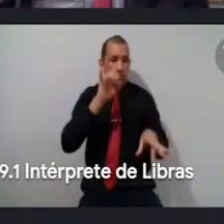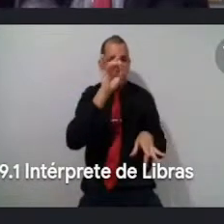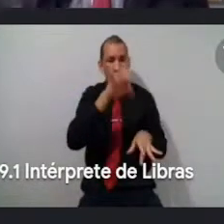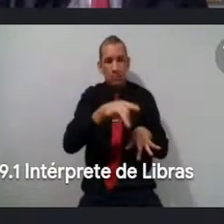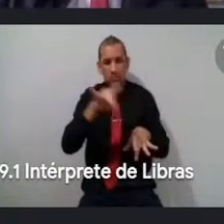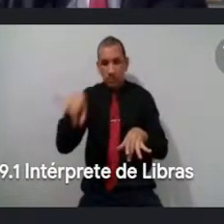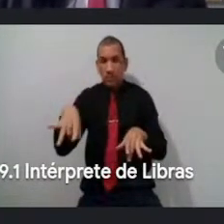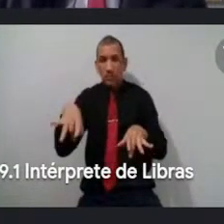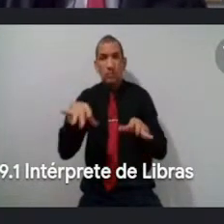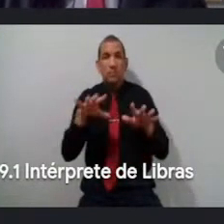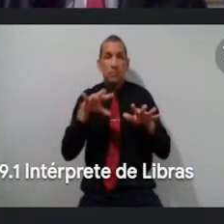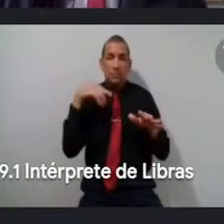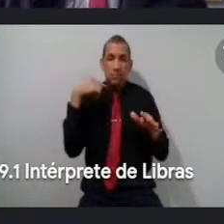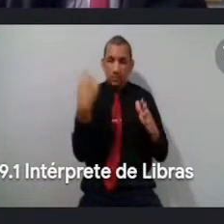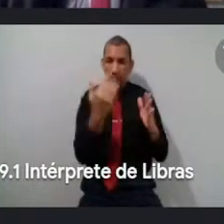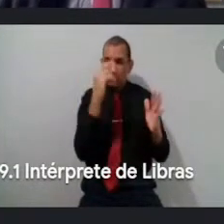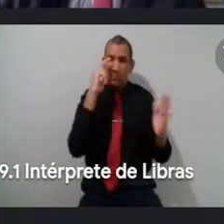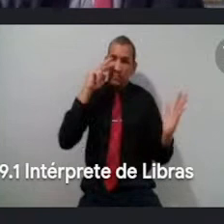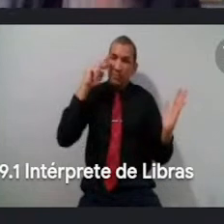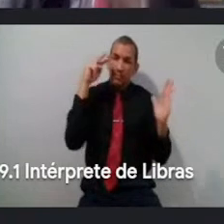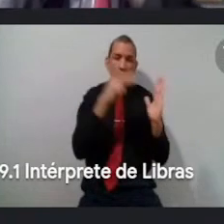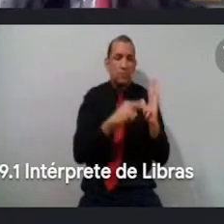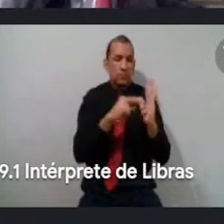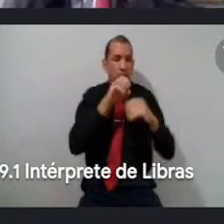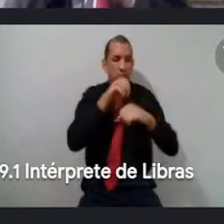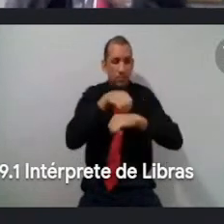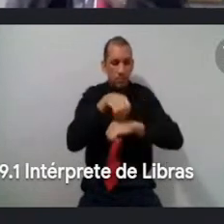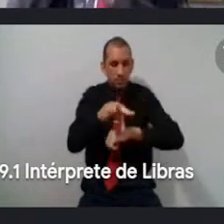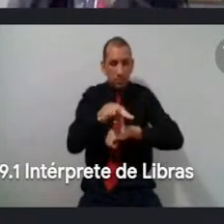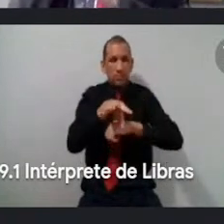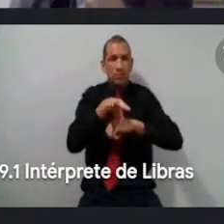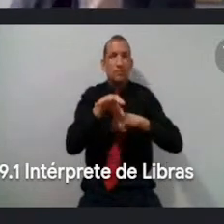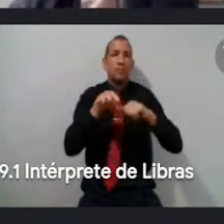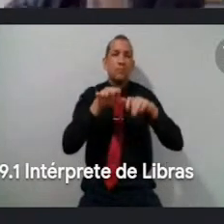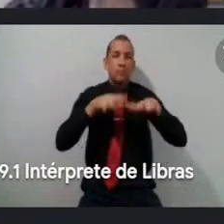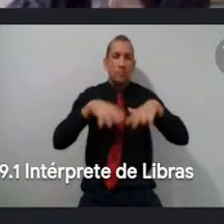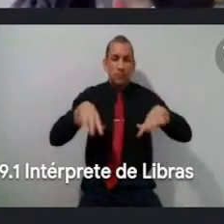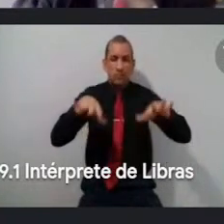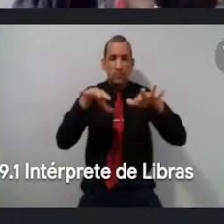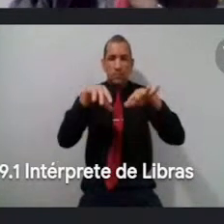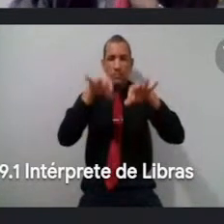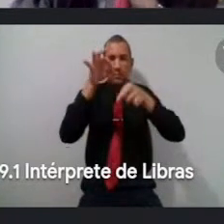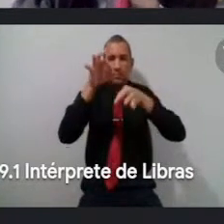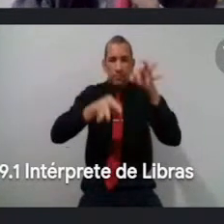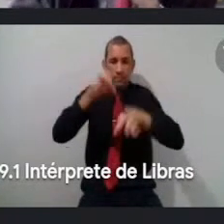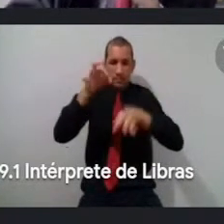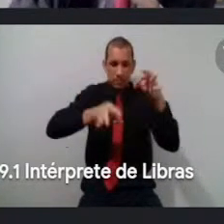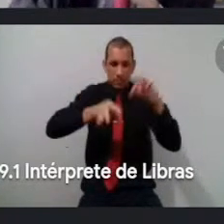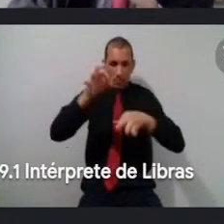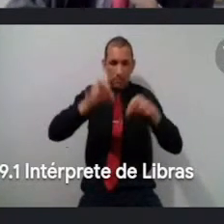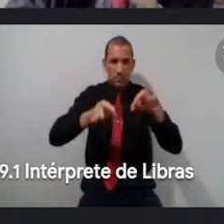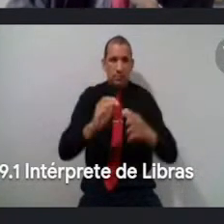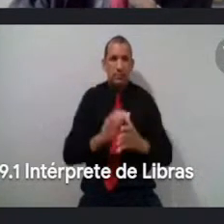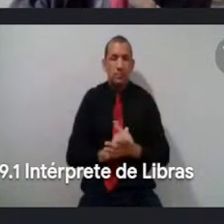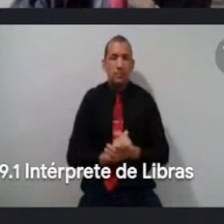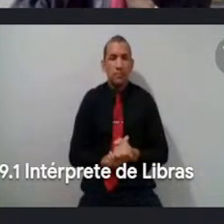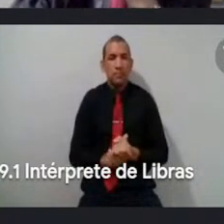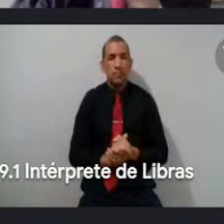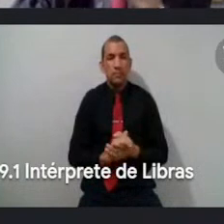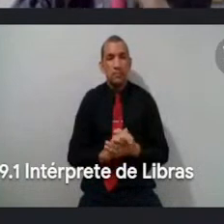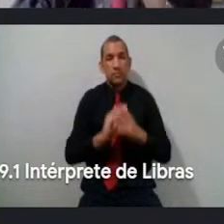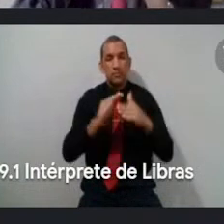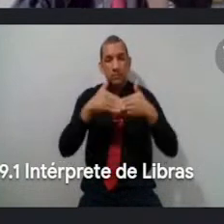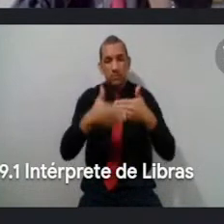observadas as orientações Foram expedidas pela corregedoria-geral de Justiça e a